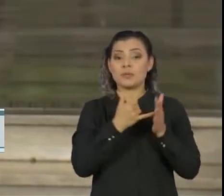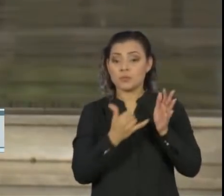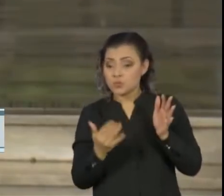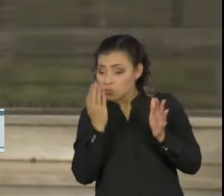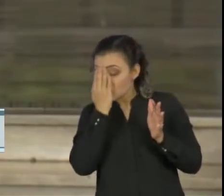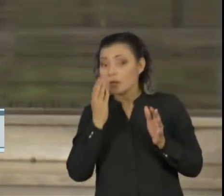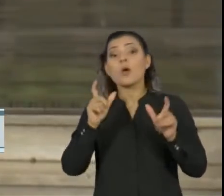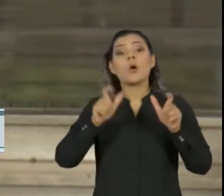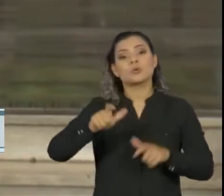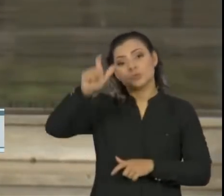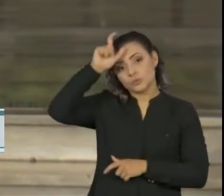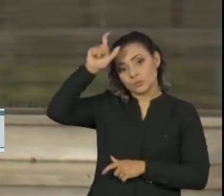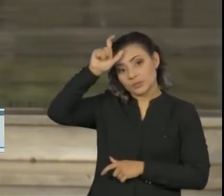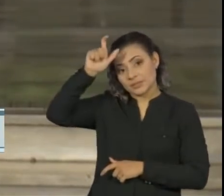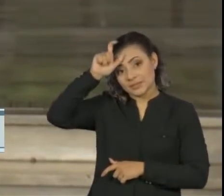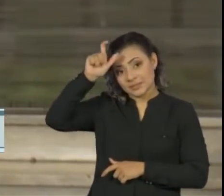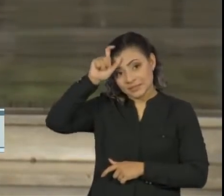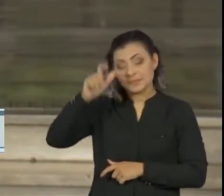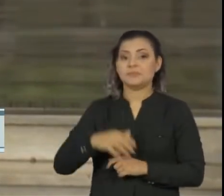da Turquia.